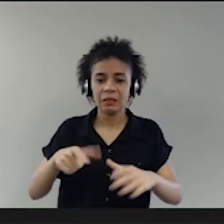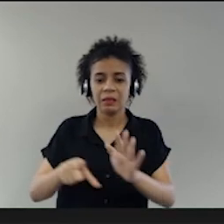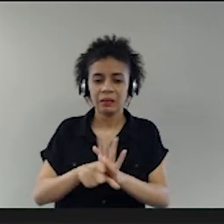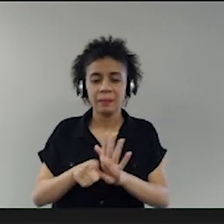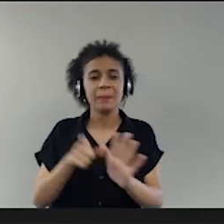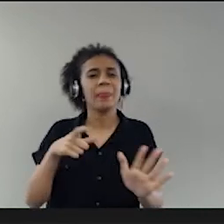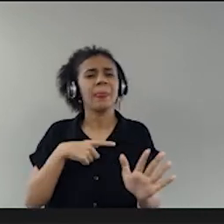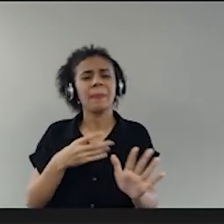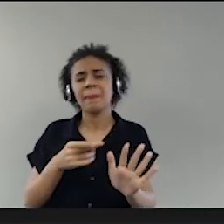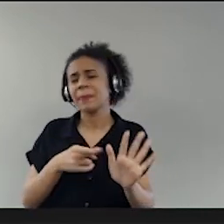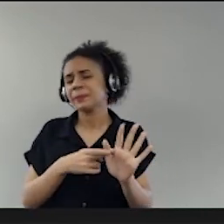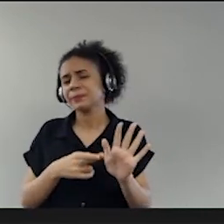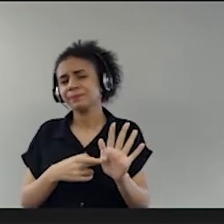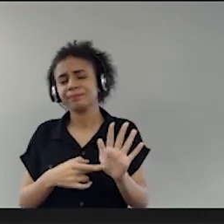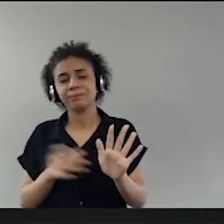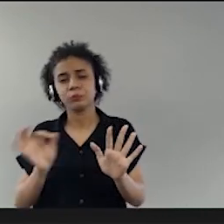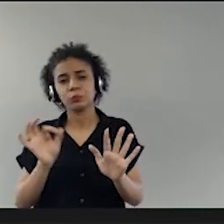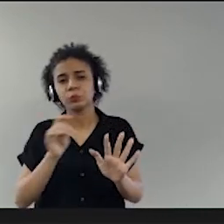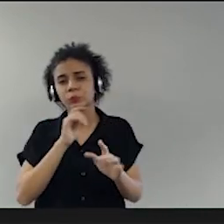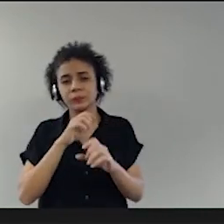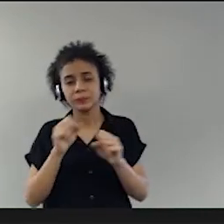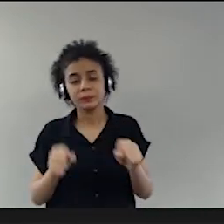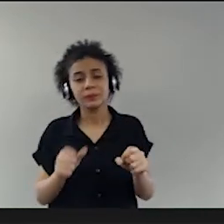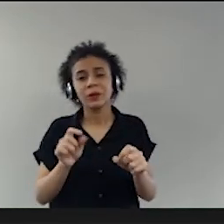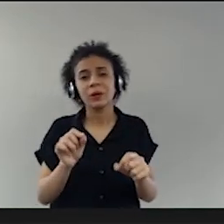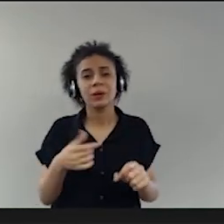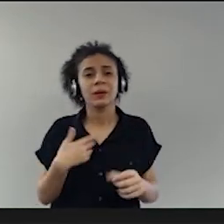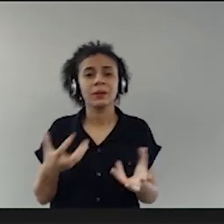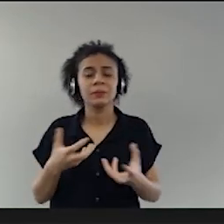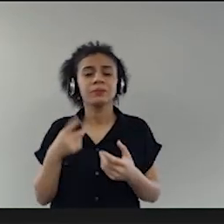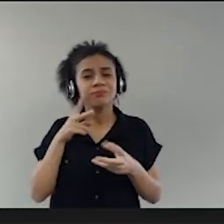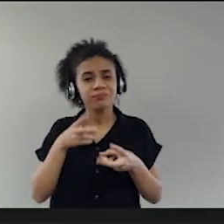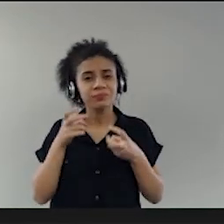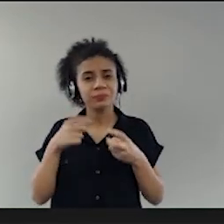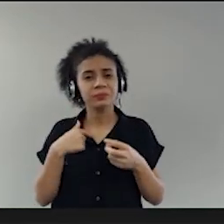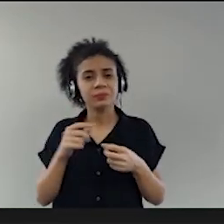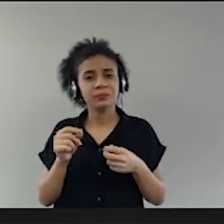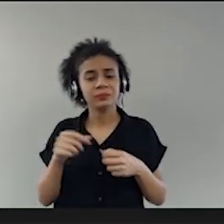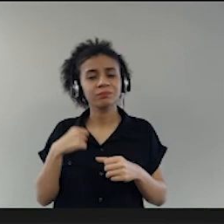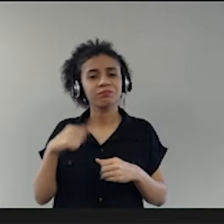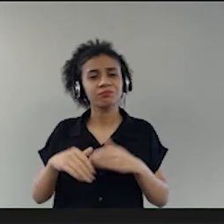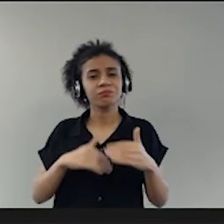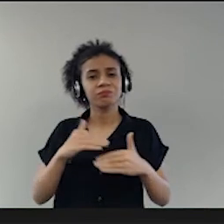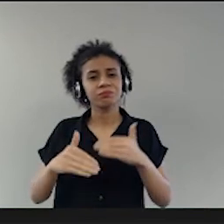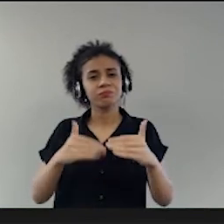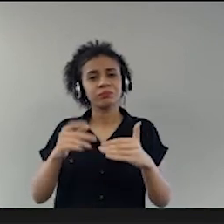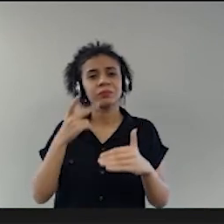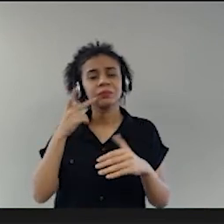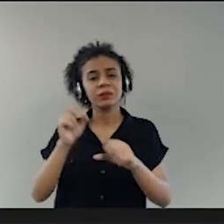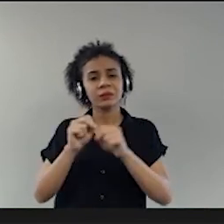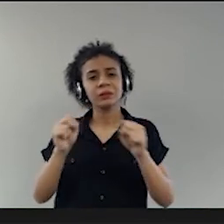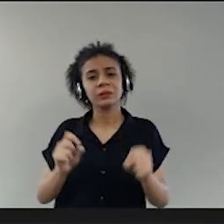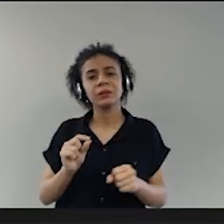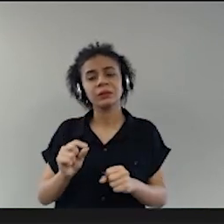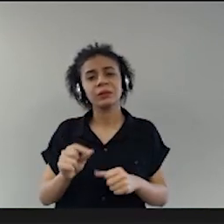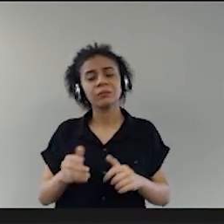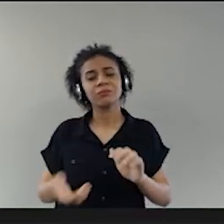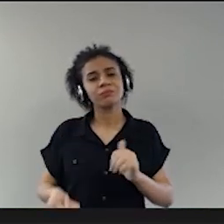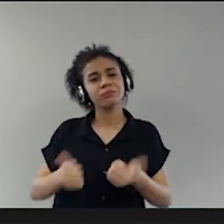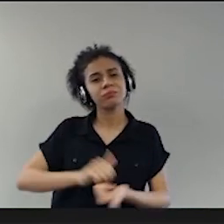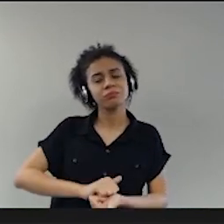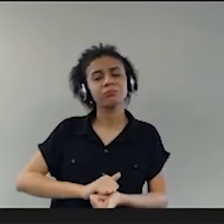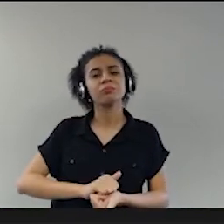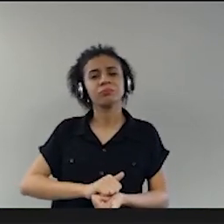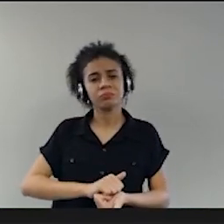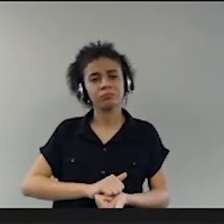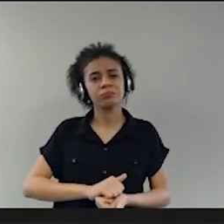você tem muitas normas não sistematizadas. E o que é que nós precisamos? Nós precisamos evoluir para uma sistematização adequada